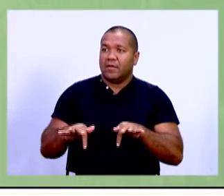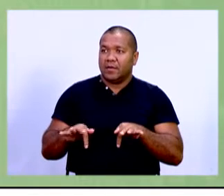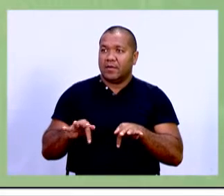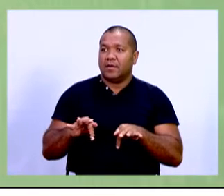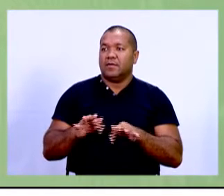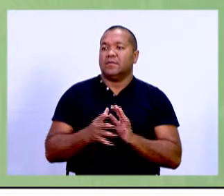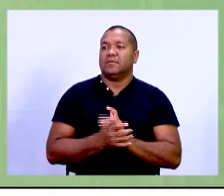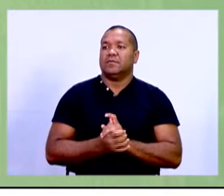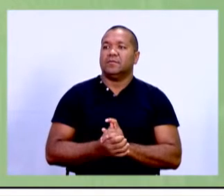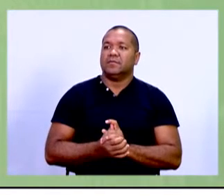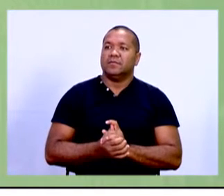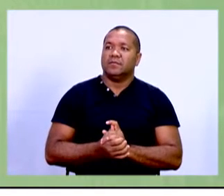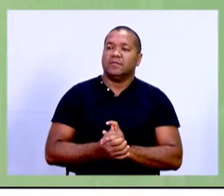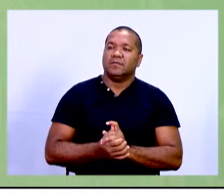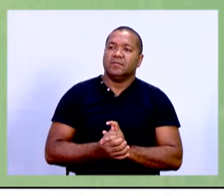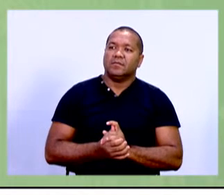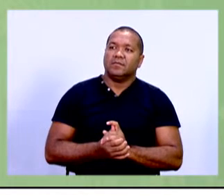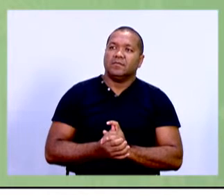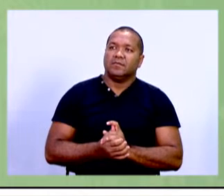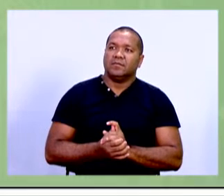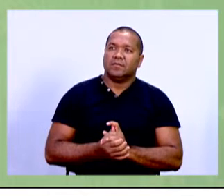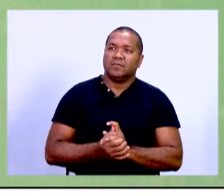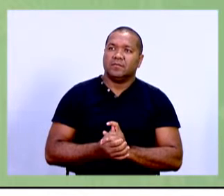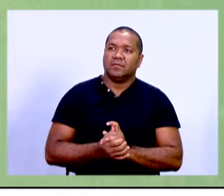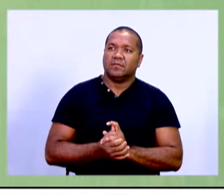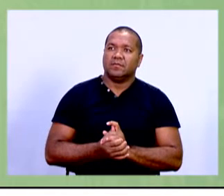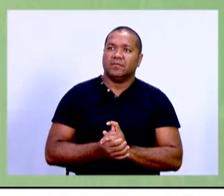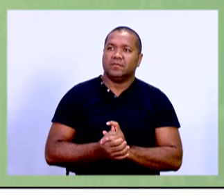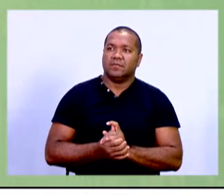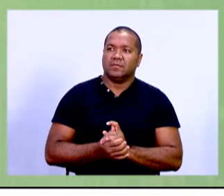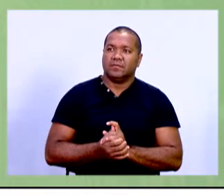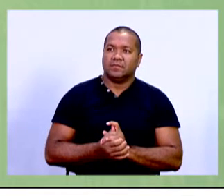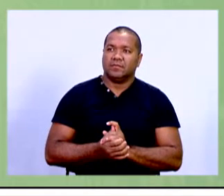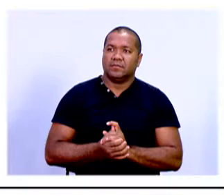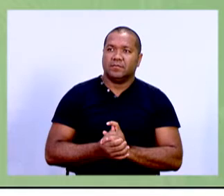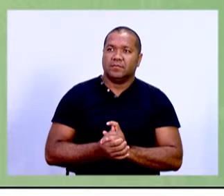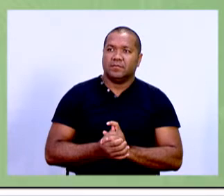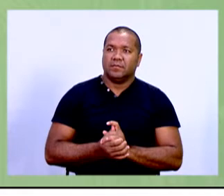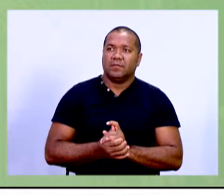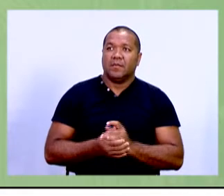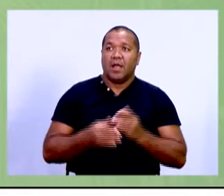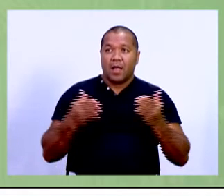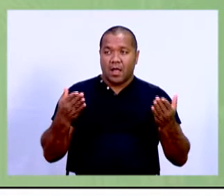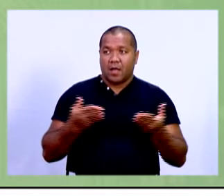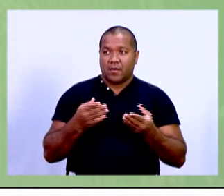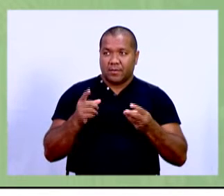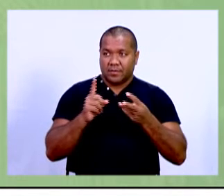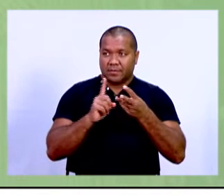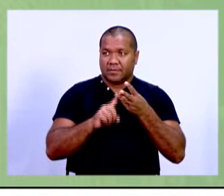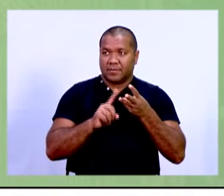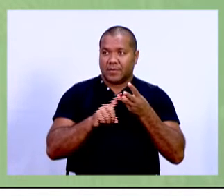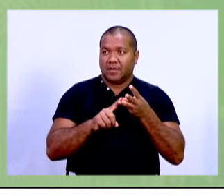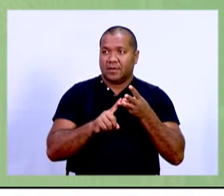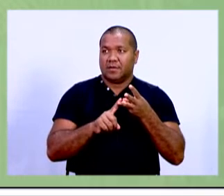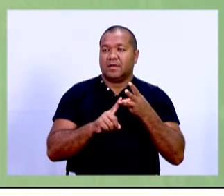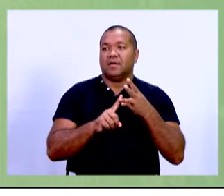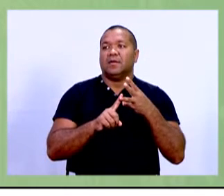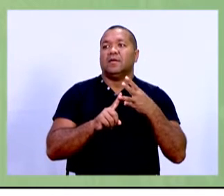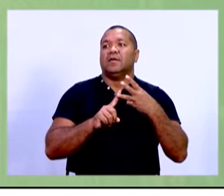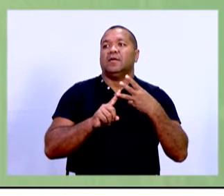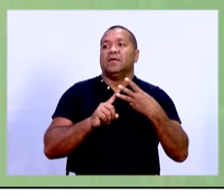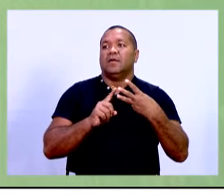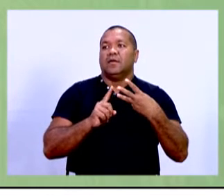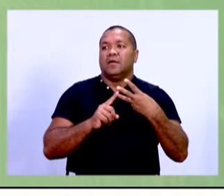a operação de abertura de chamado pelo atendente. Agora, o nosso terceiro